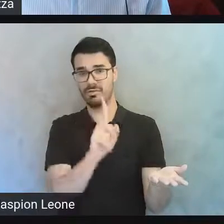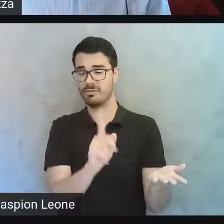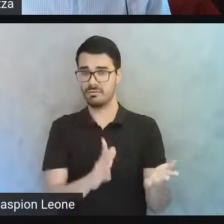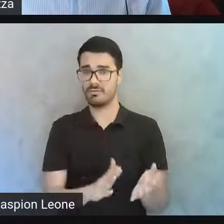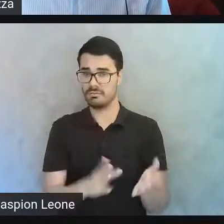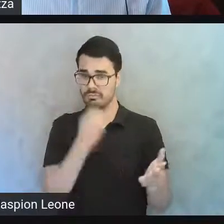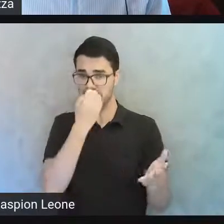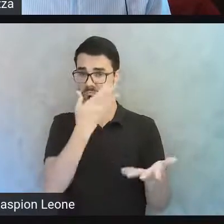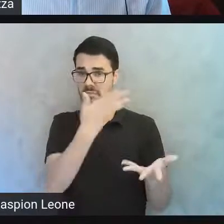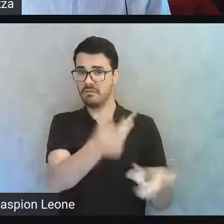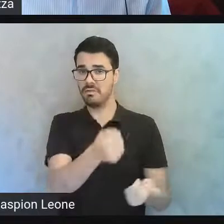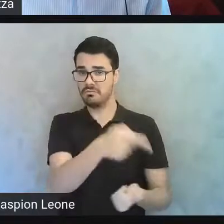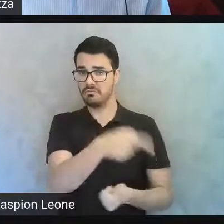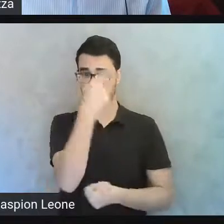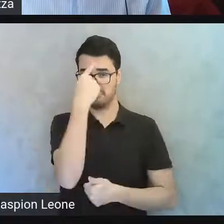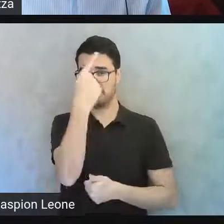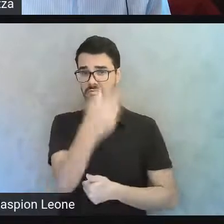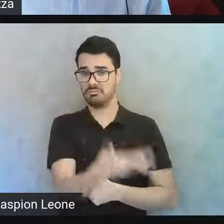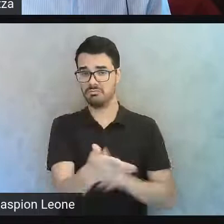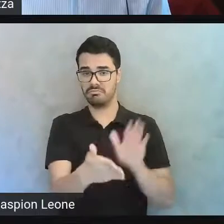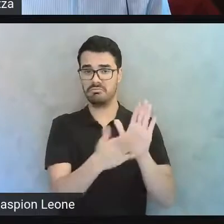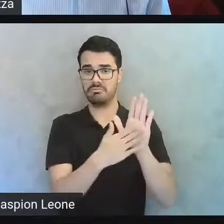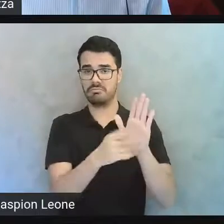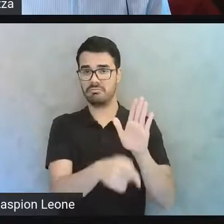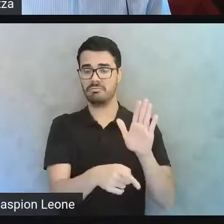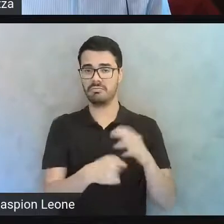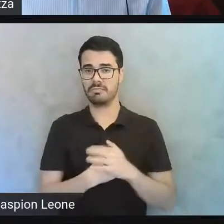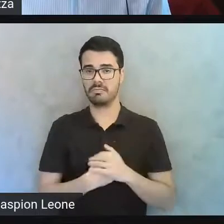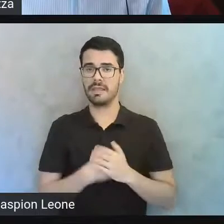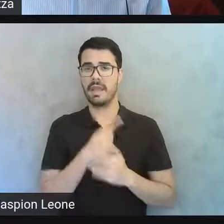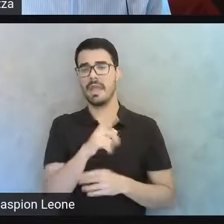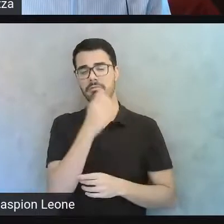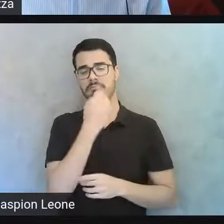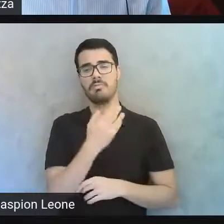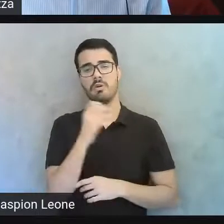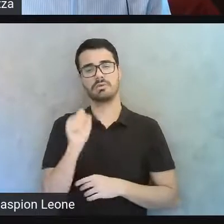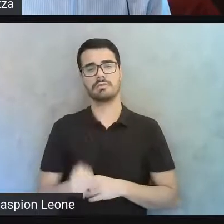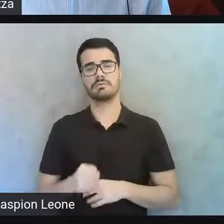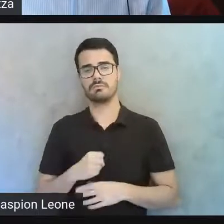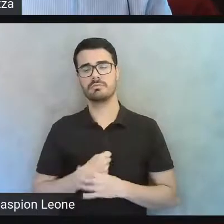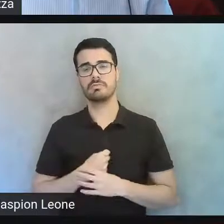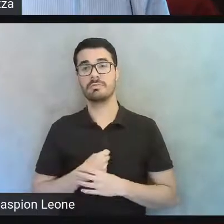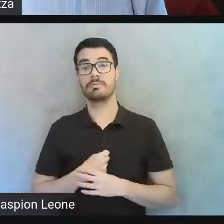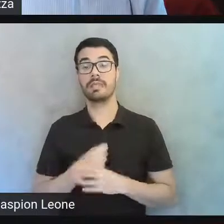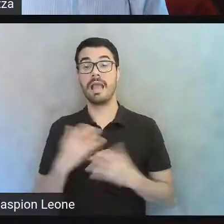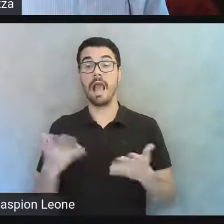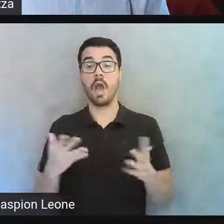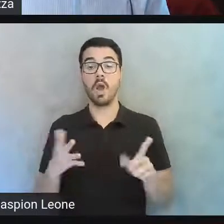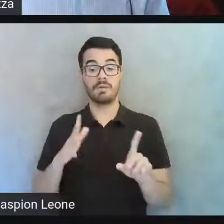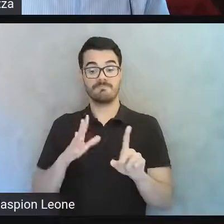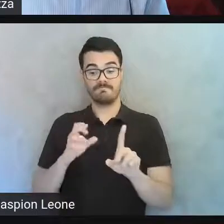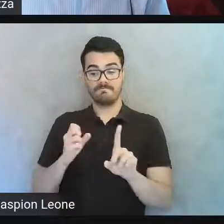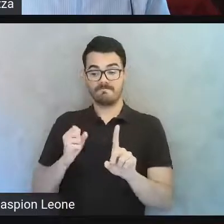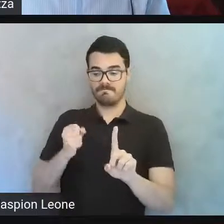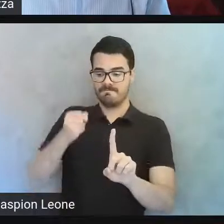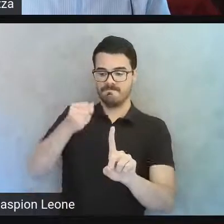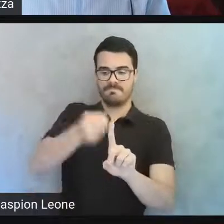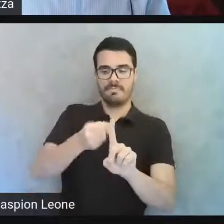bem-vindo, né? É um instituto engenhoso, sim. O abuso de poder religioso